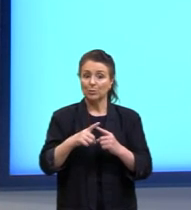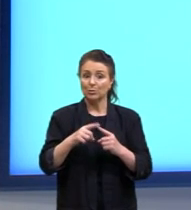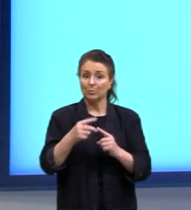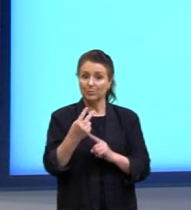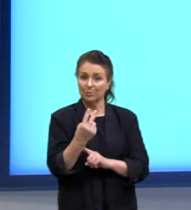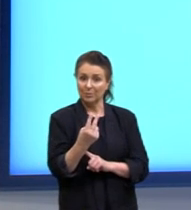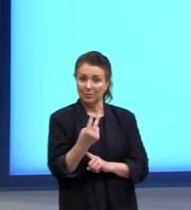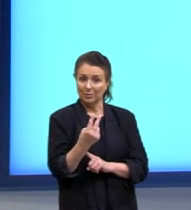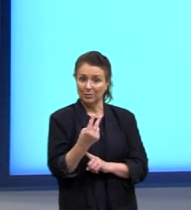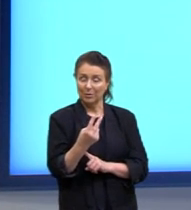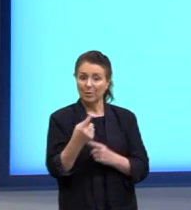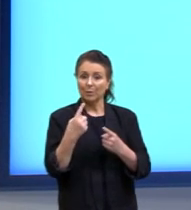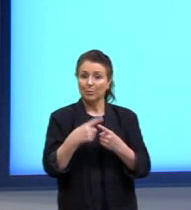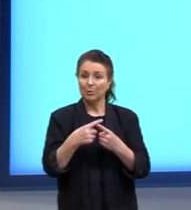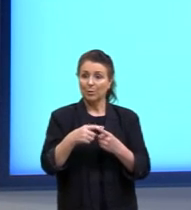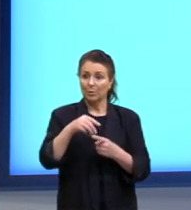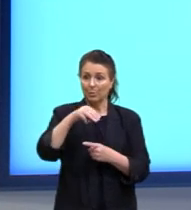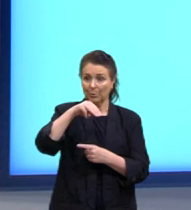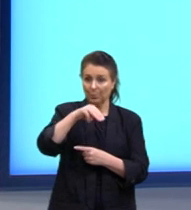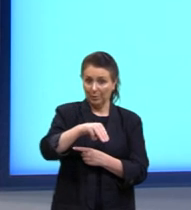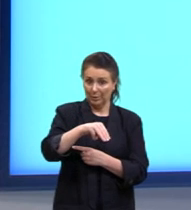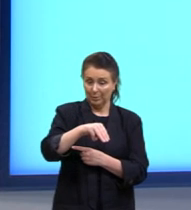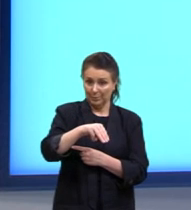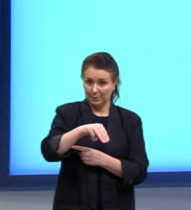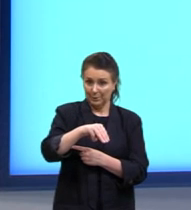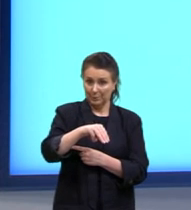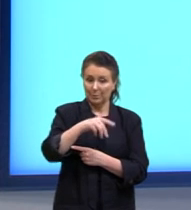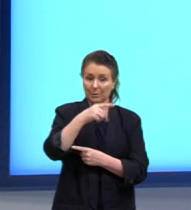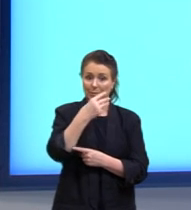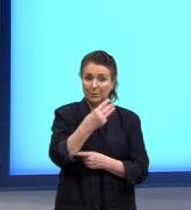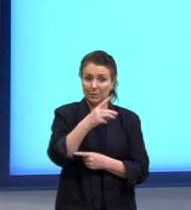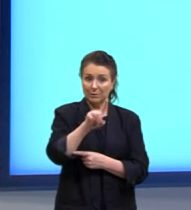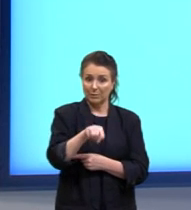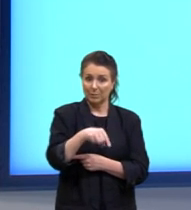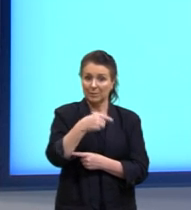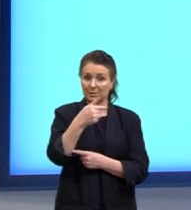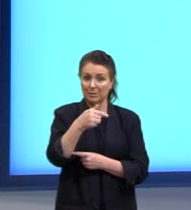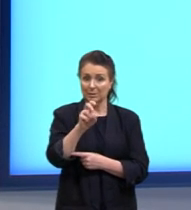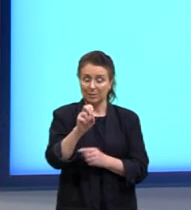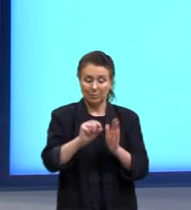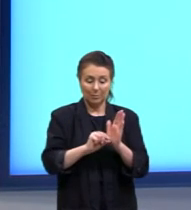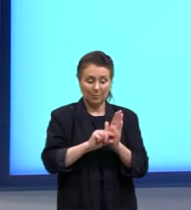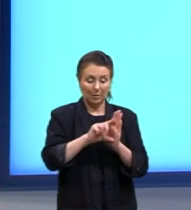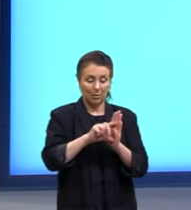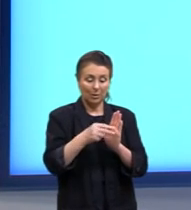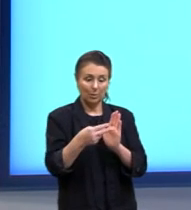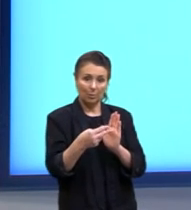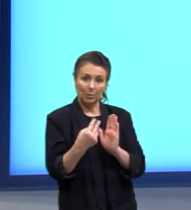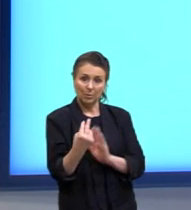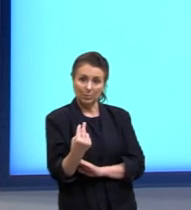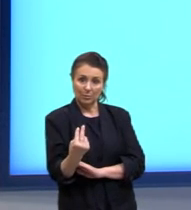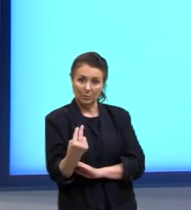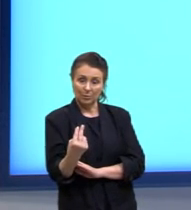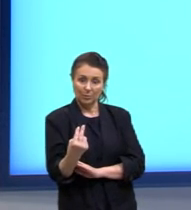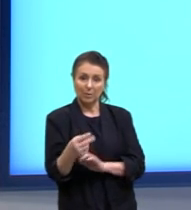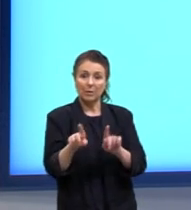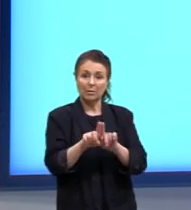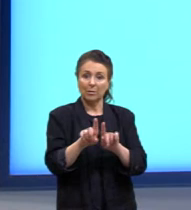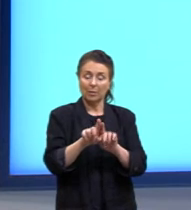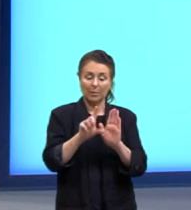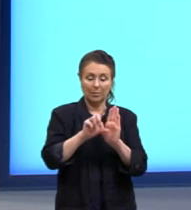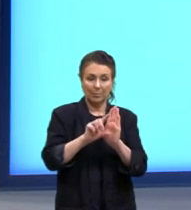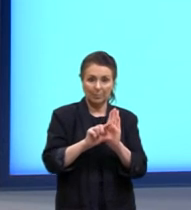porque o m que é o 3,75 é maior ou igual a 2 e também é